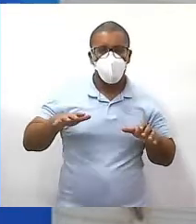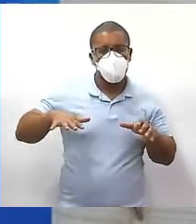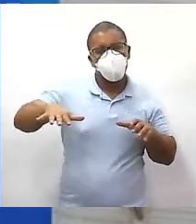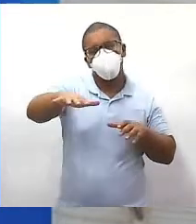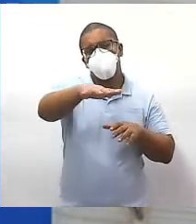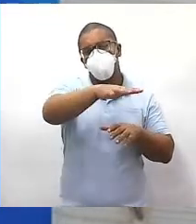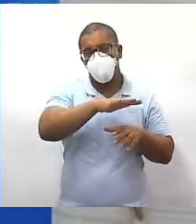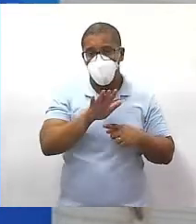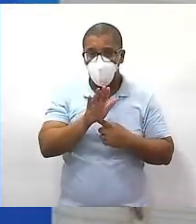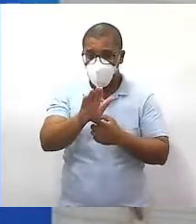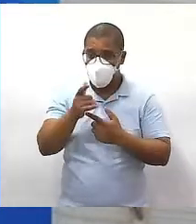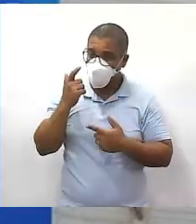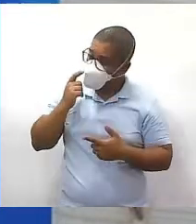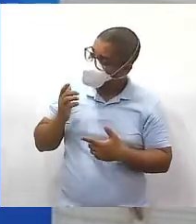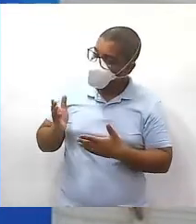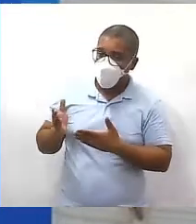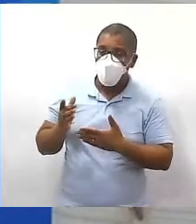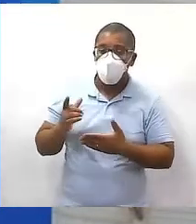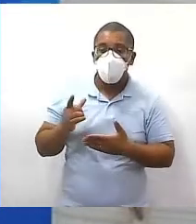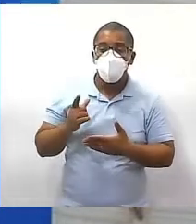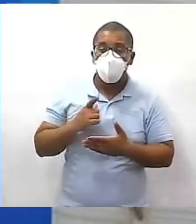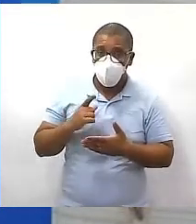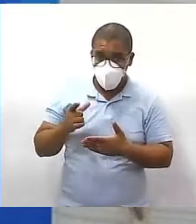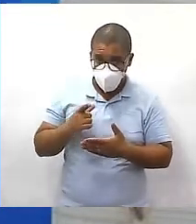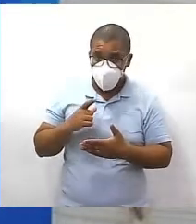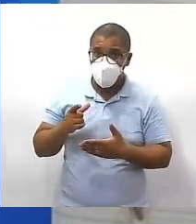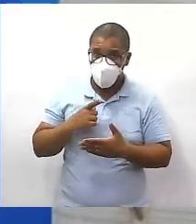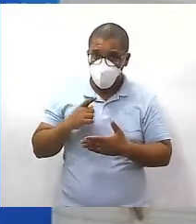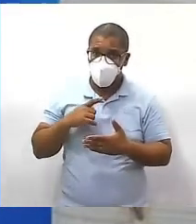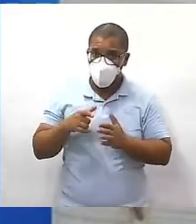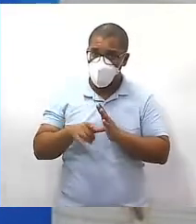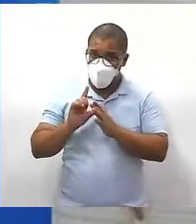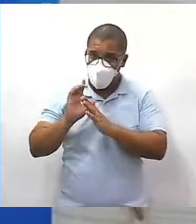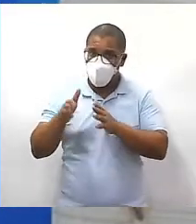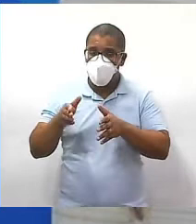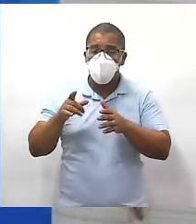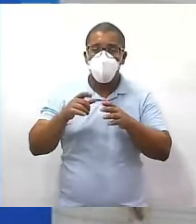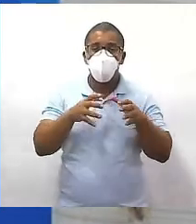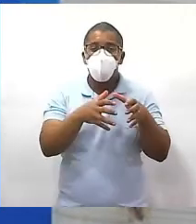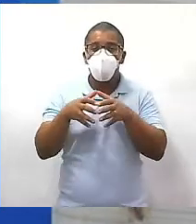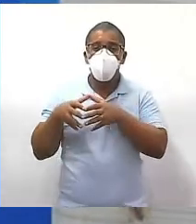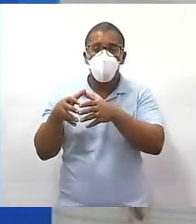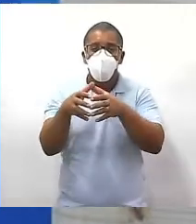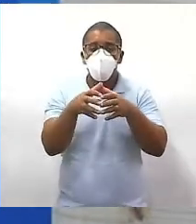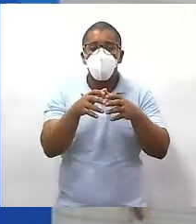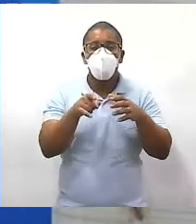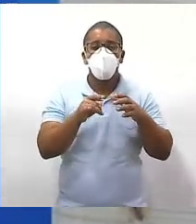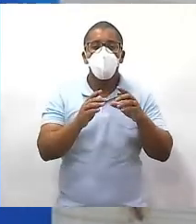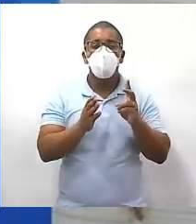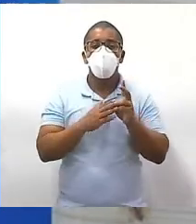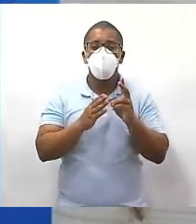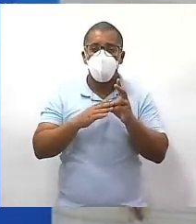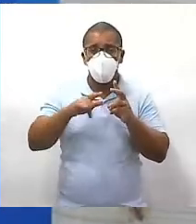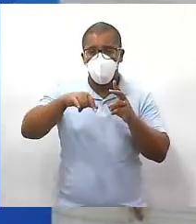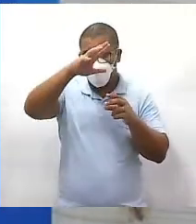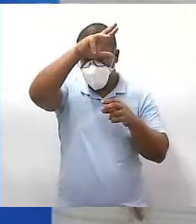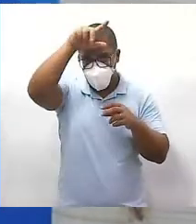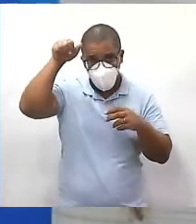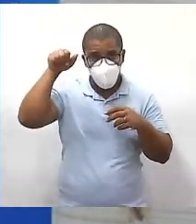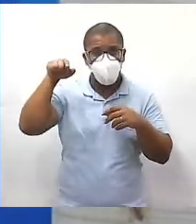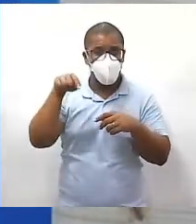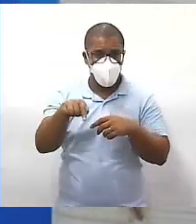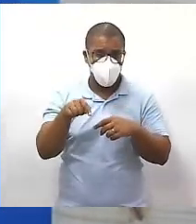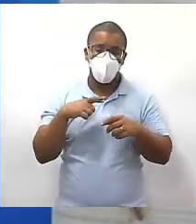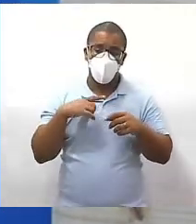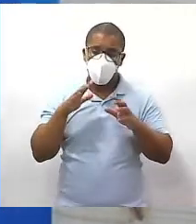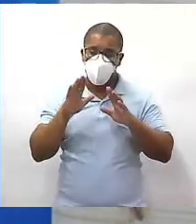na apresentação que eu peguei de uma das tribos aí lá do Amazonas, nesse caso aí muito mais prático, né? Esse caso